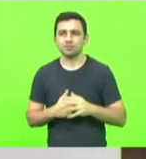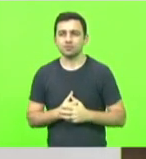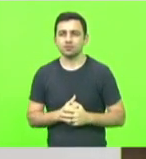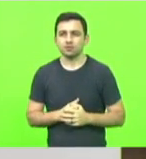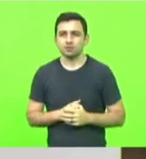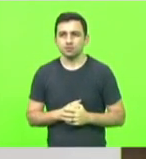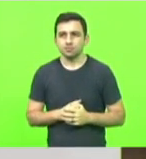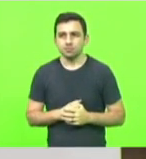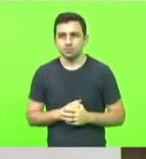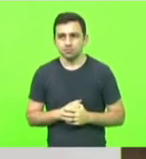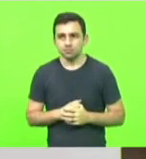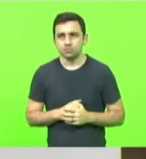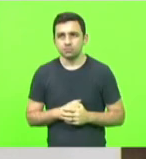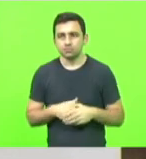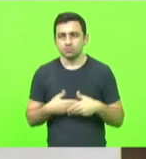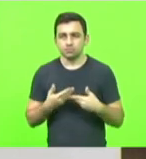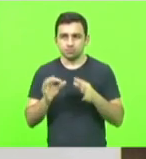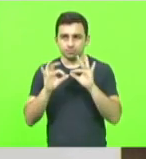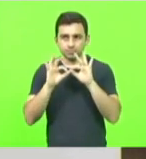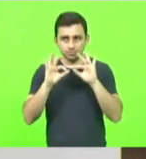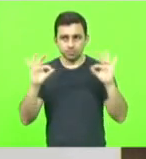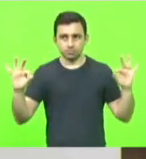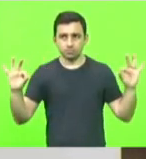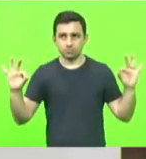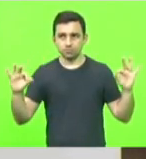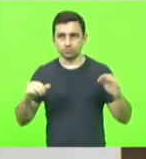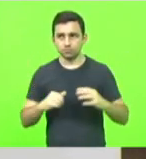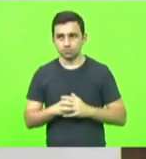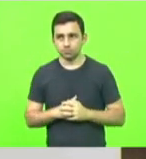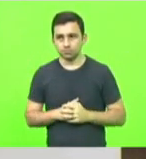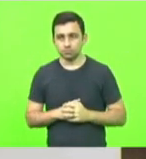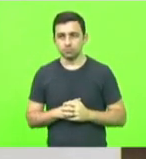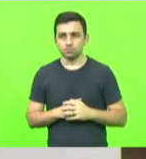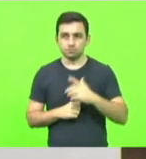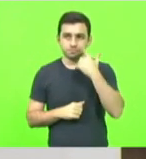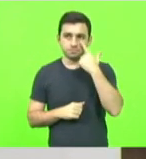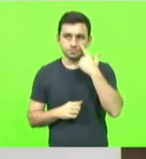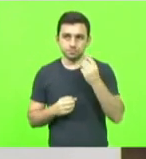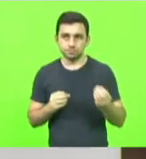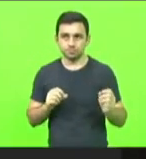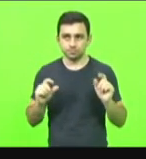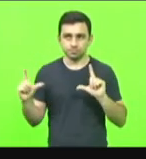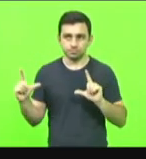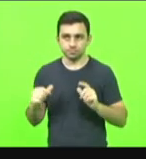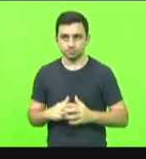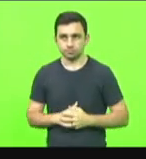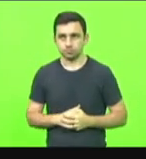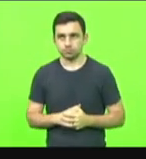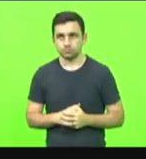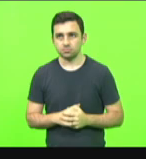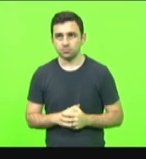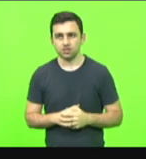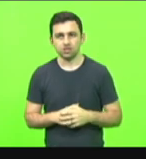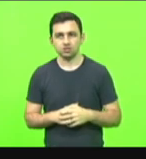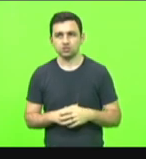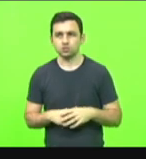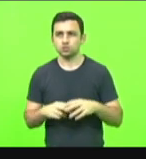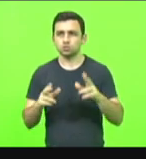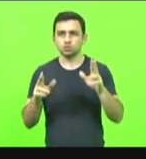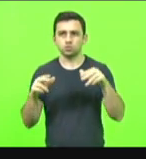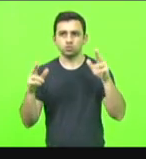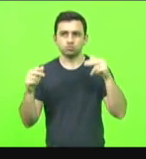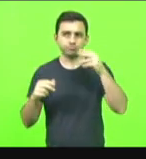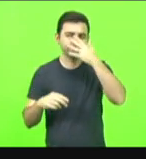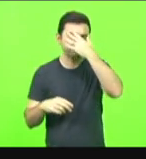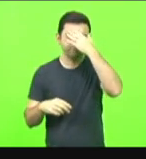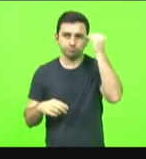Que essa frase, coloca para mim ali, que essa frase, jamais sejam por nós